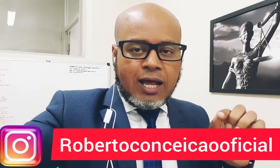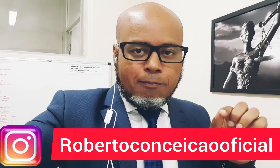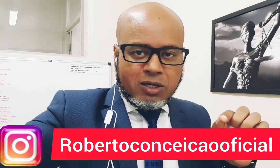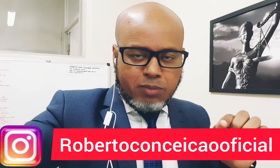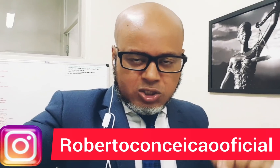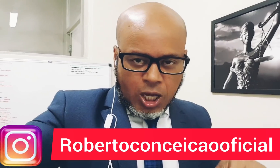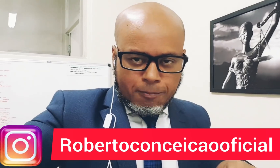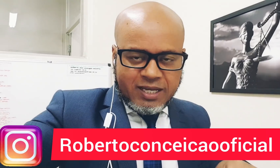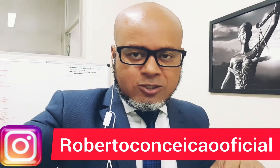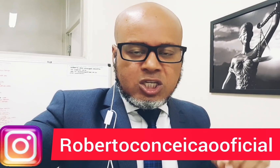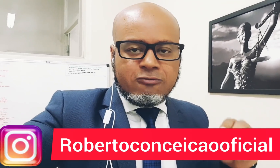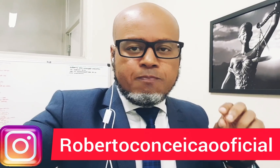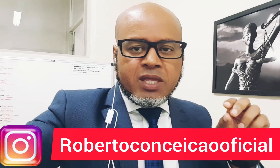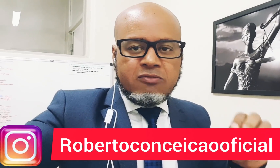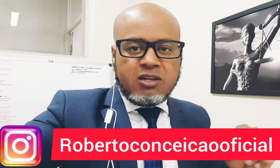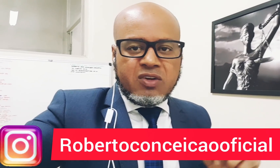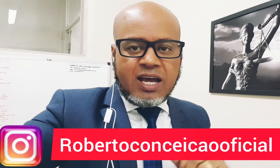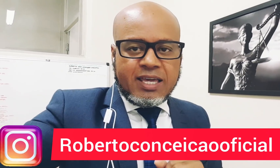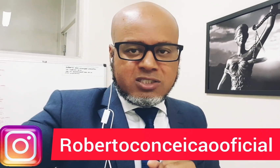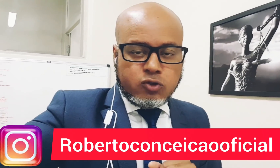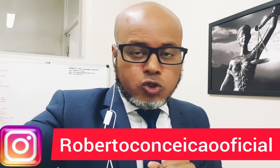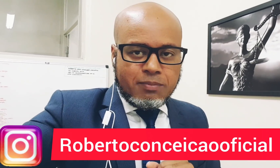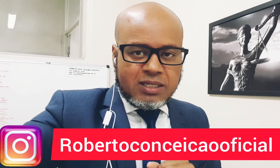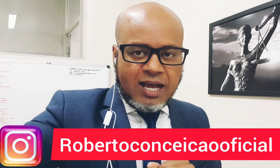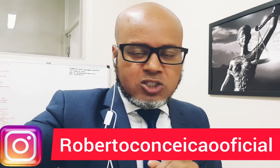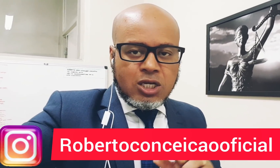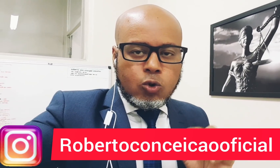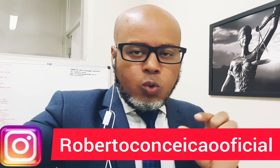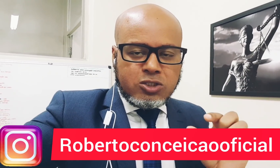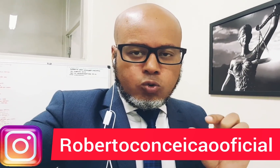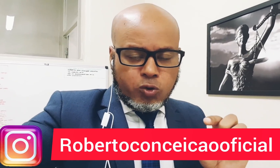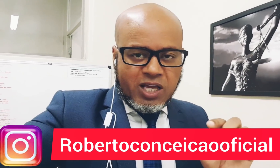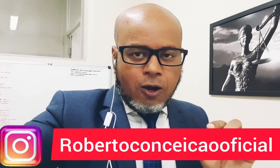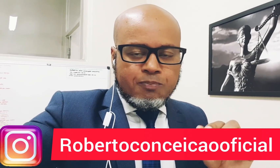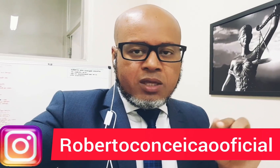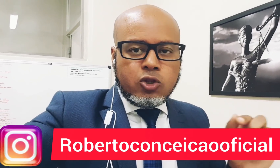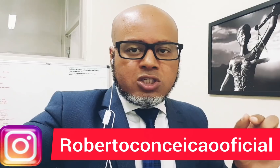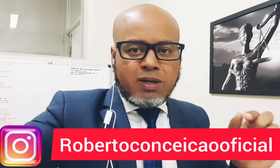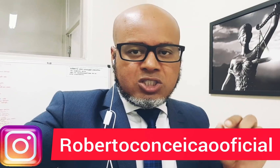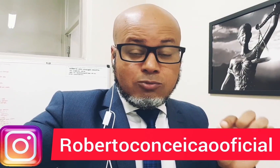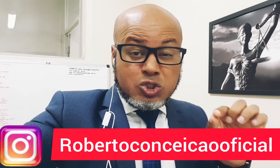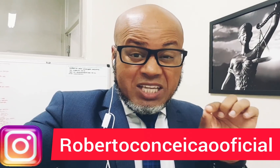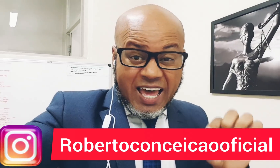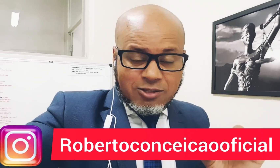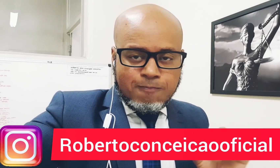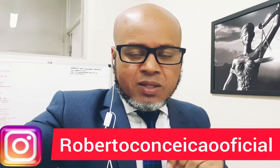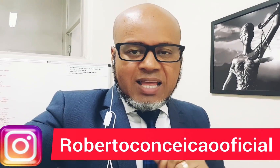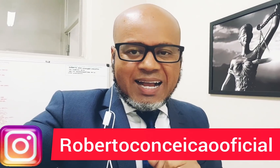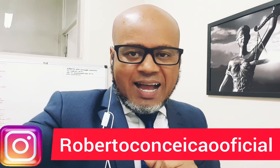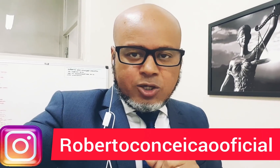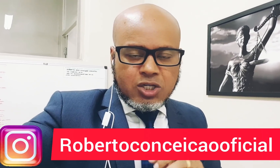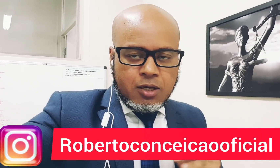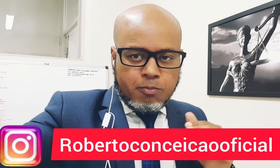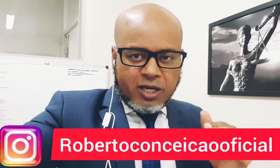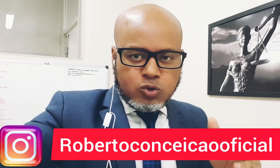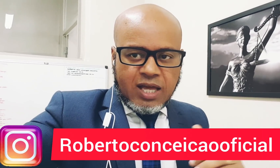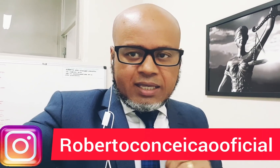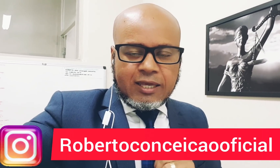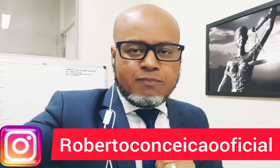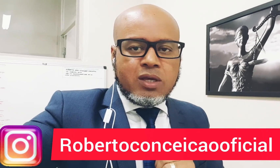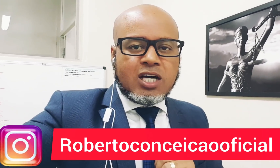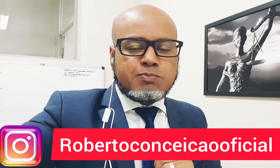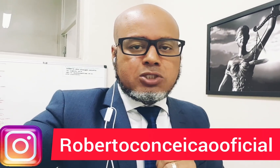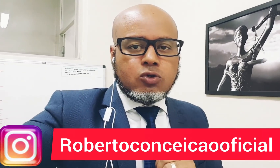você poder baixar o aplicativo e verificar aí as funcionalidades com esse tutorial que nós baixamos direto da caixa para